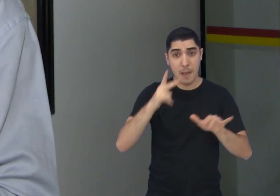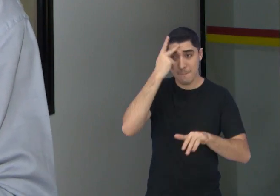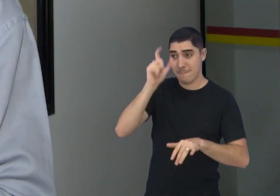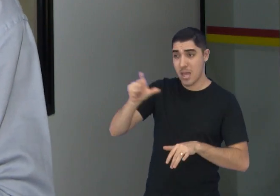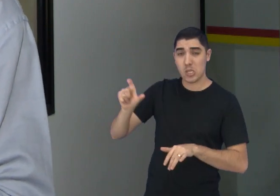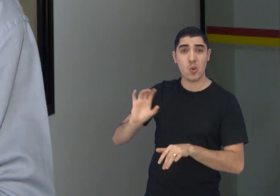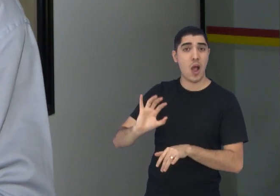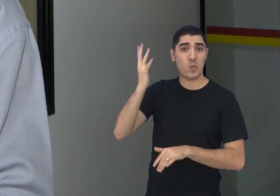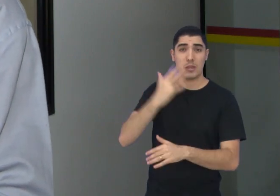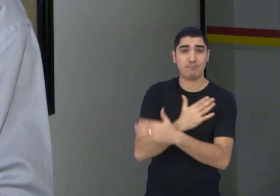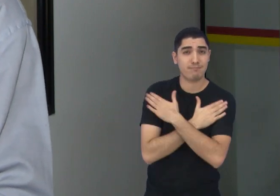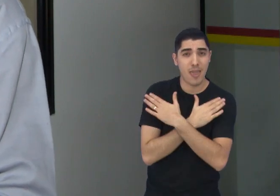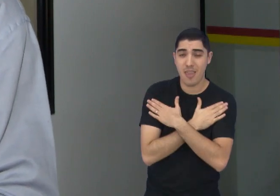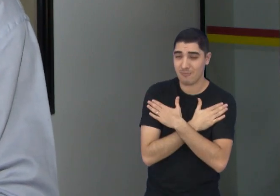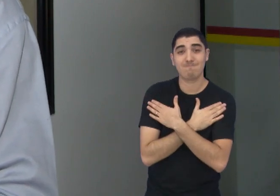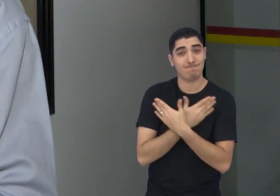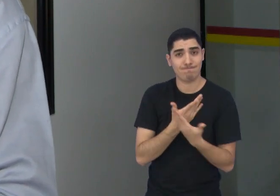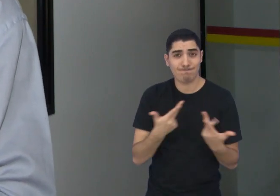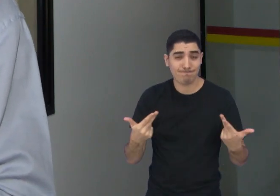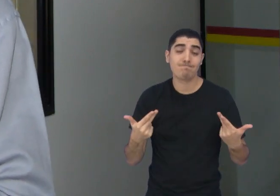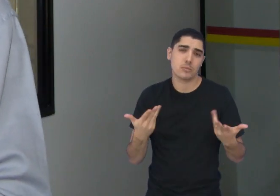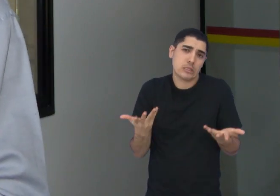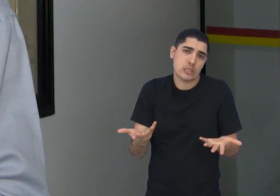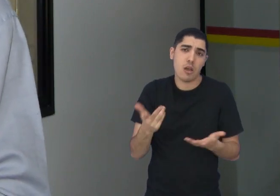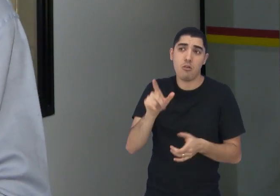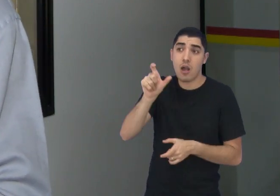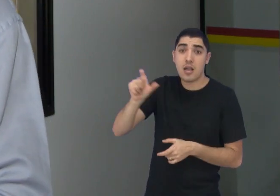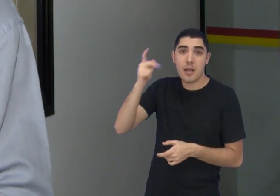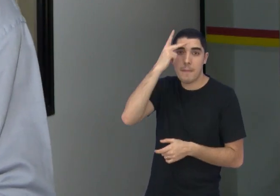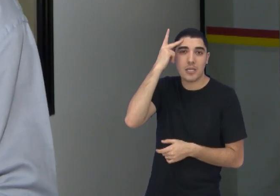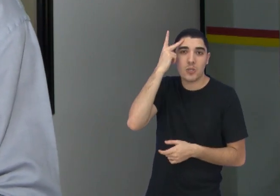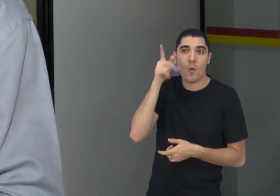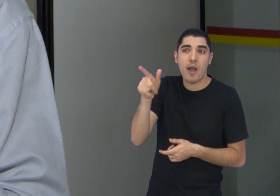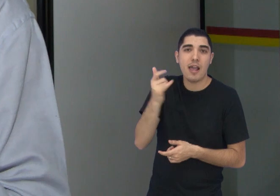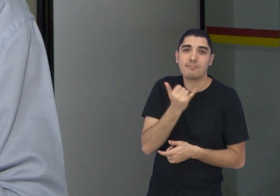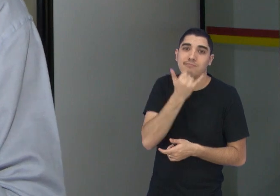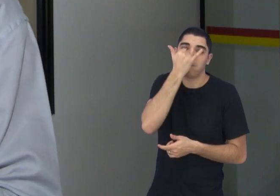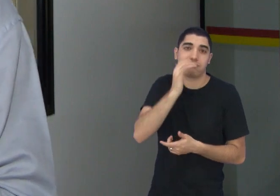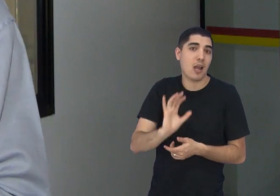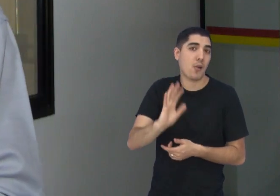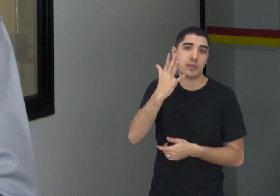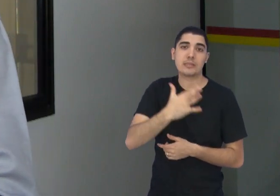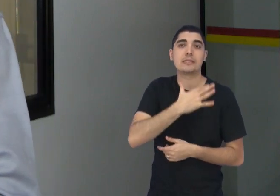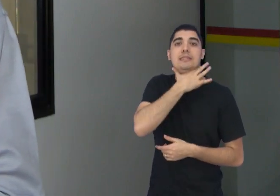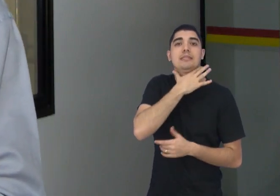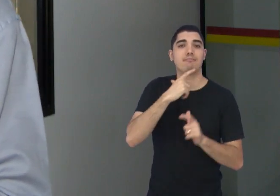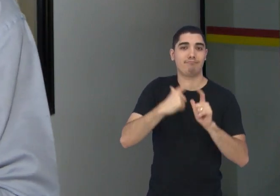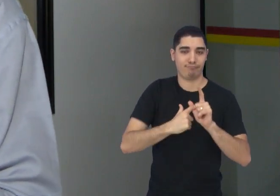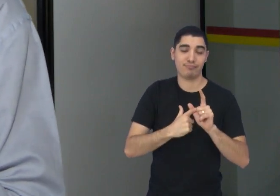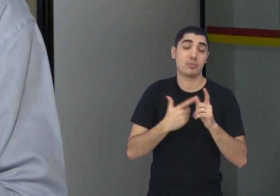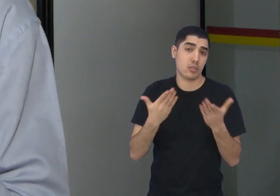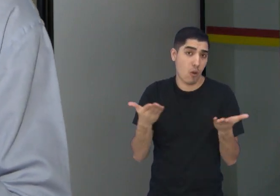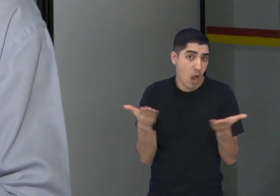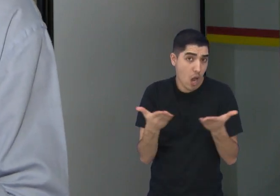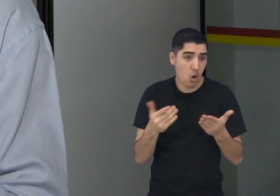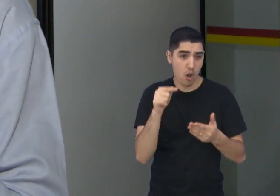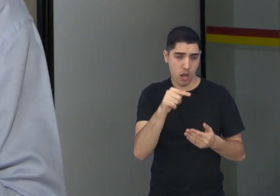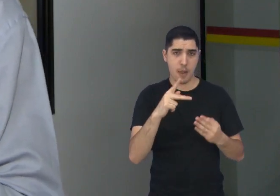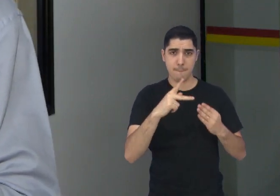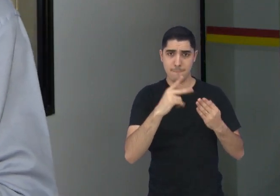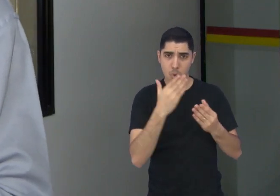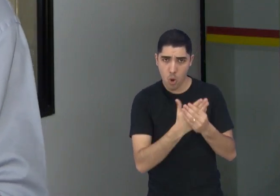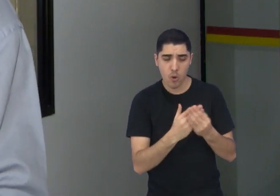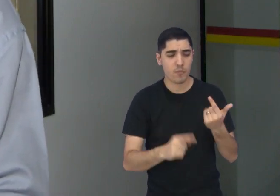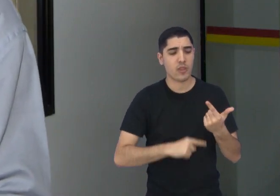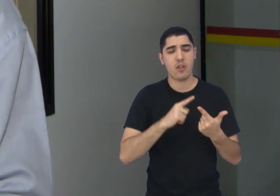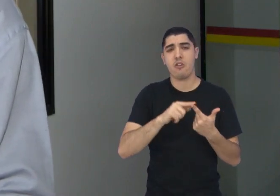então até sem querer as pessoas entraram e ficaram com dívida. E agora esse conjunto, né? PROCON,